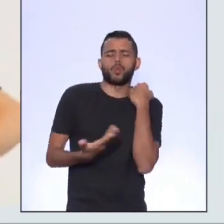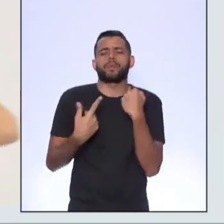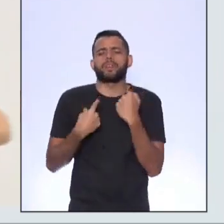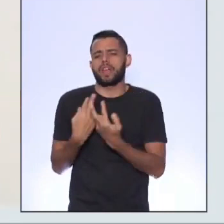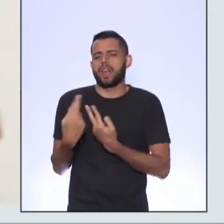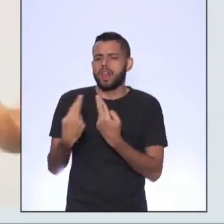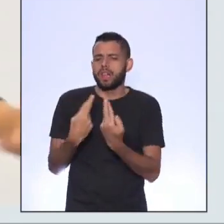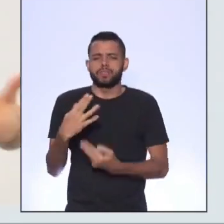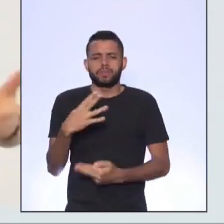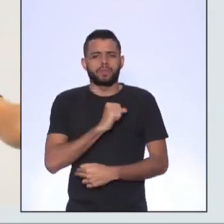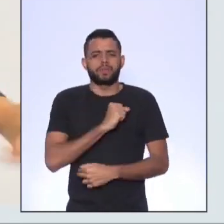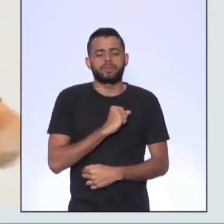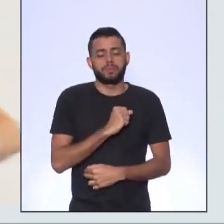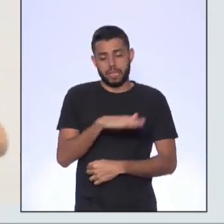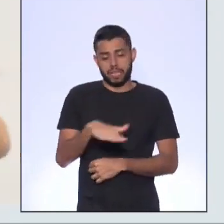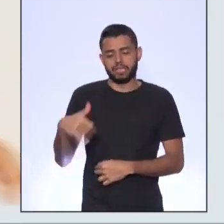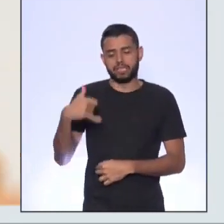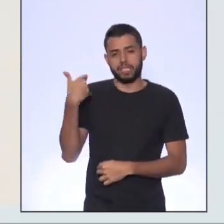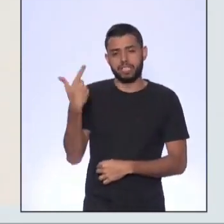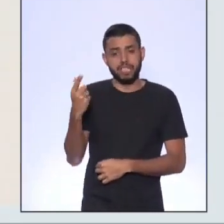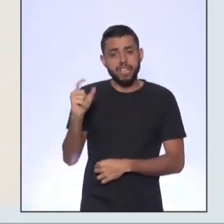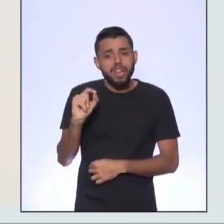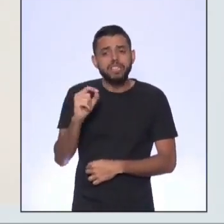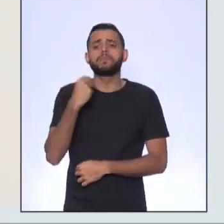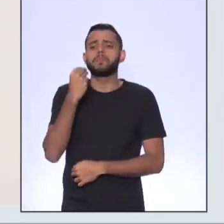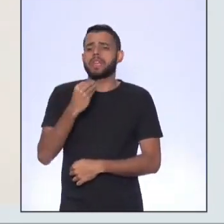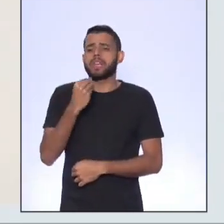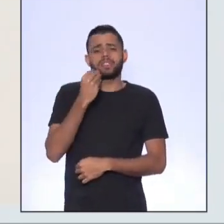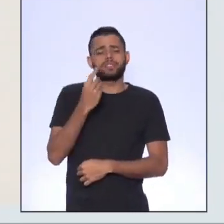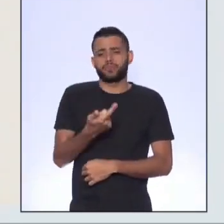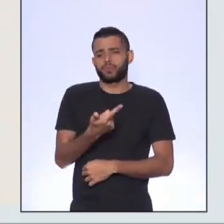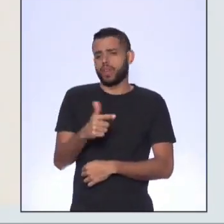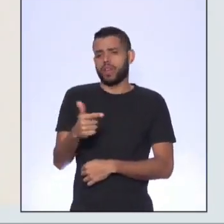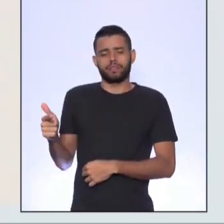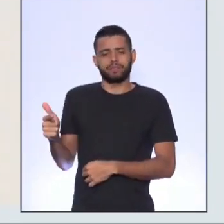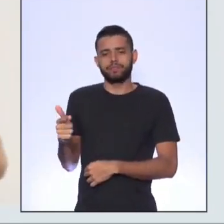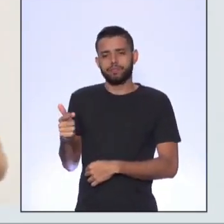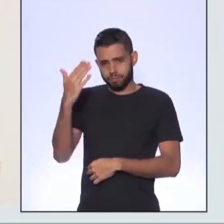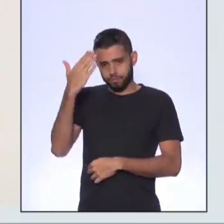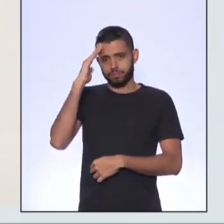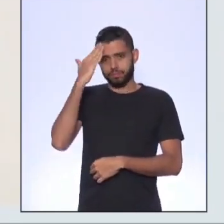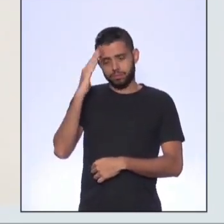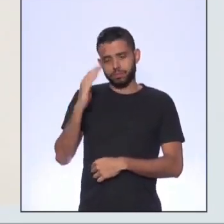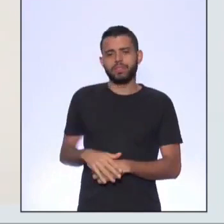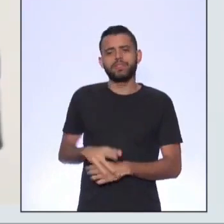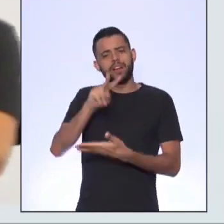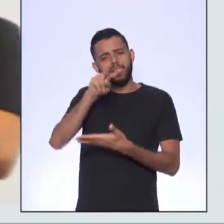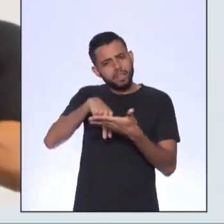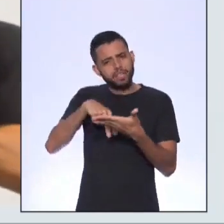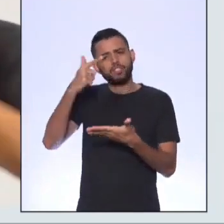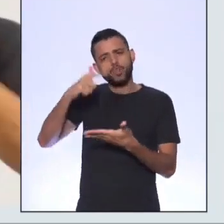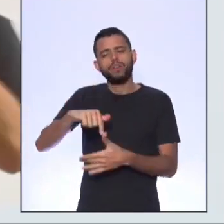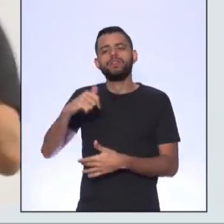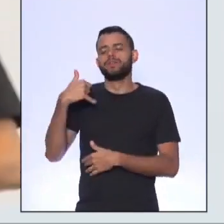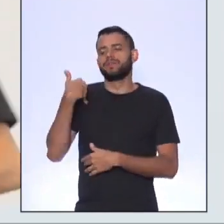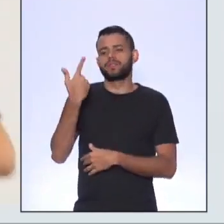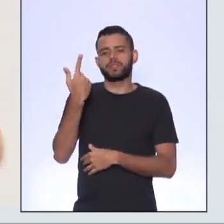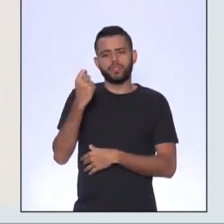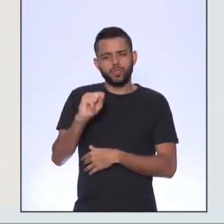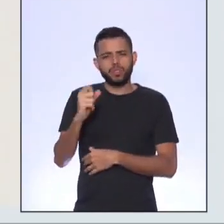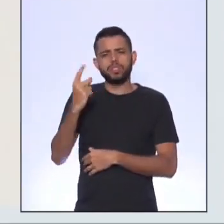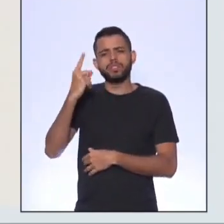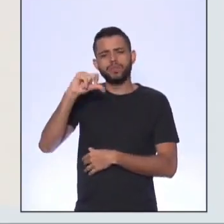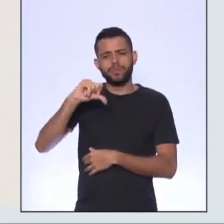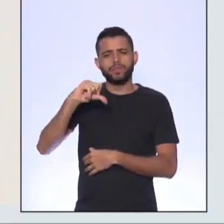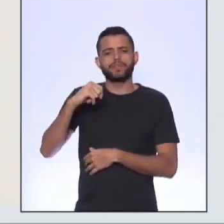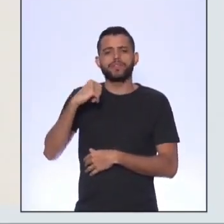amorosa, que uma criança com 10, 11 anos tem muito pouca experiência para compreender isso. Aí ela vai ler de novo lá com 18, 19 anos, quando estava